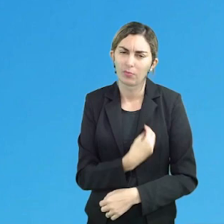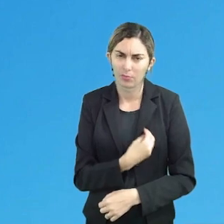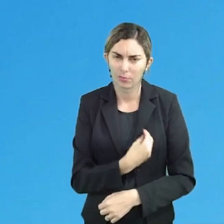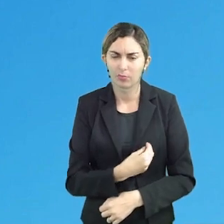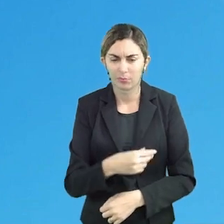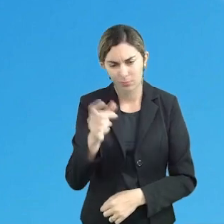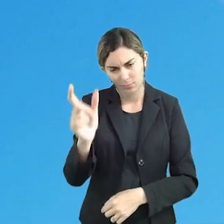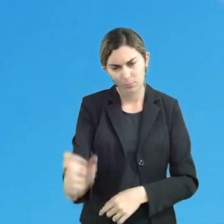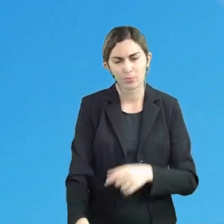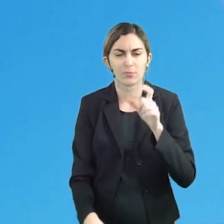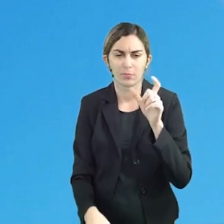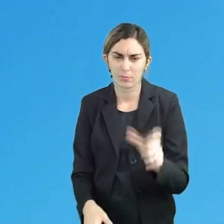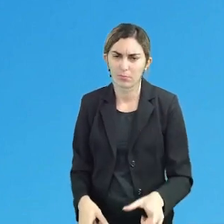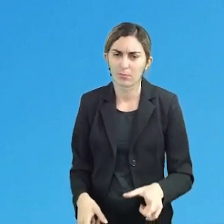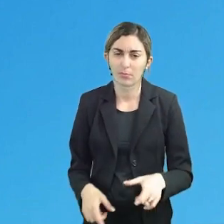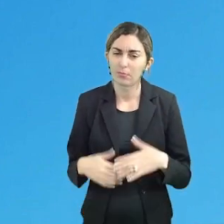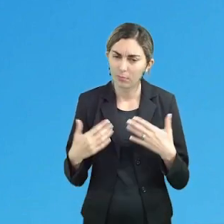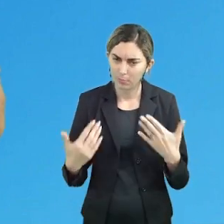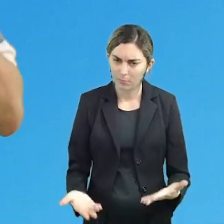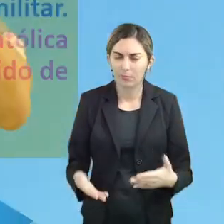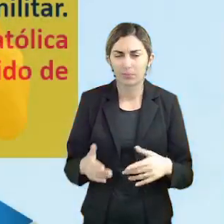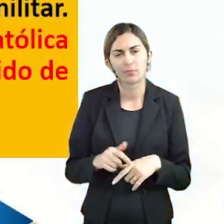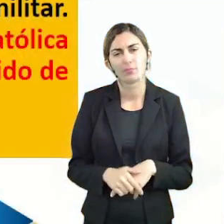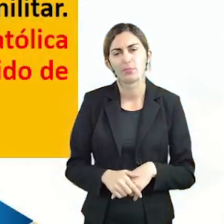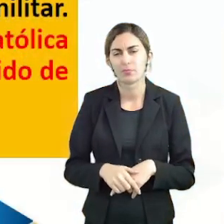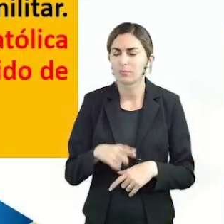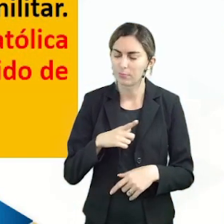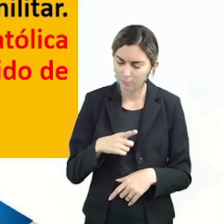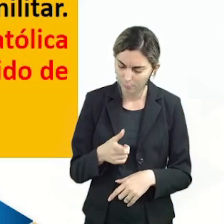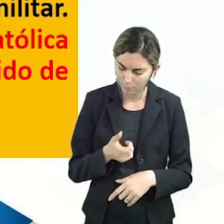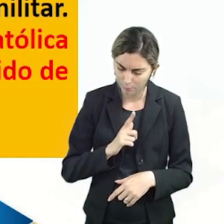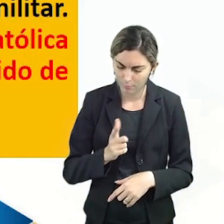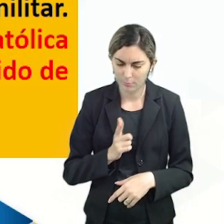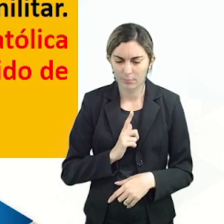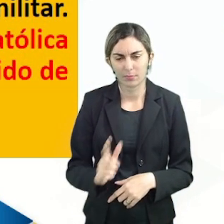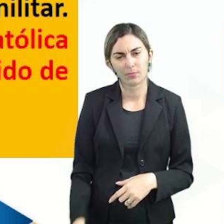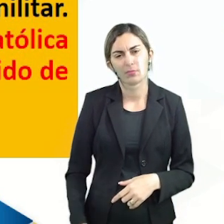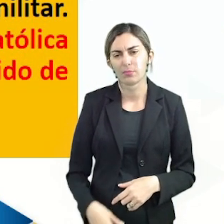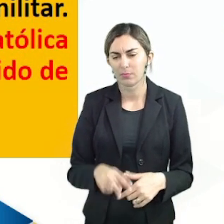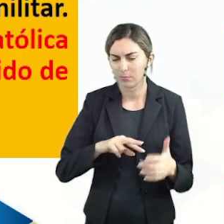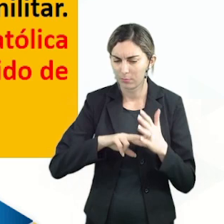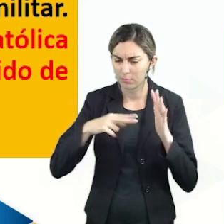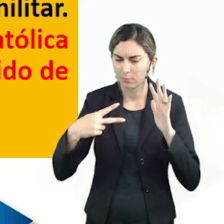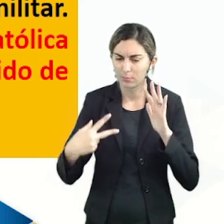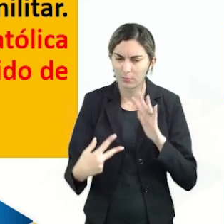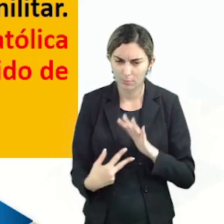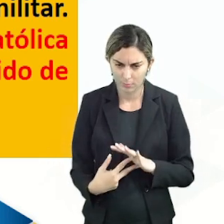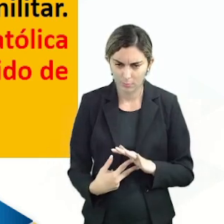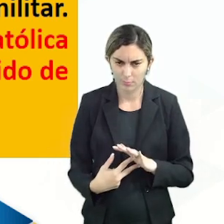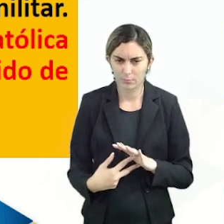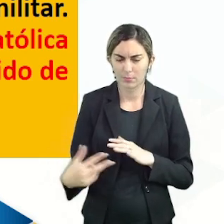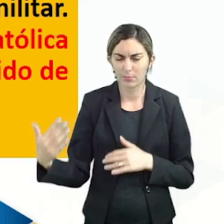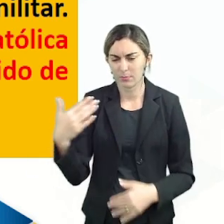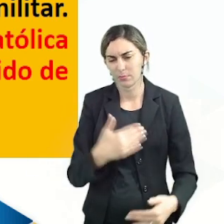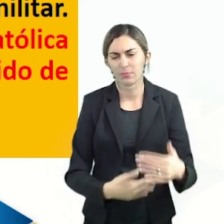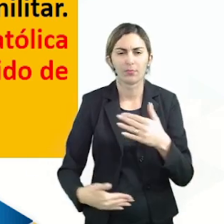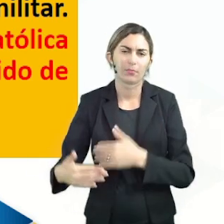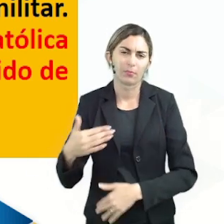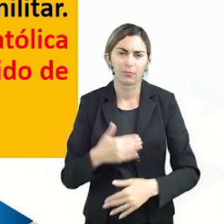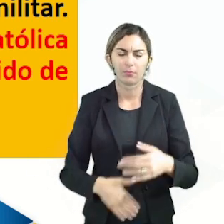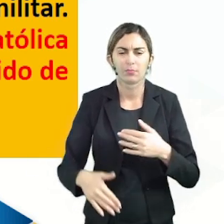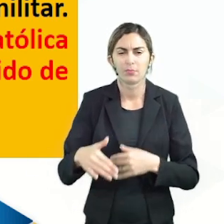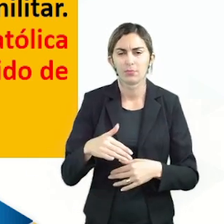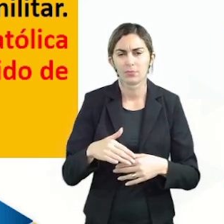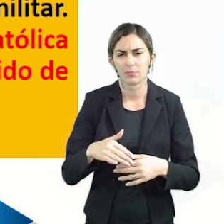desta personalidade. E ainda mais, teve significativa participação contra